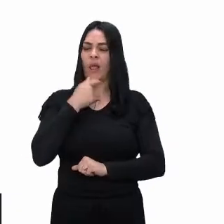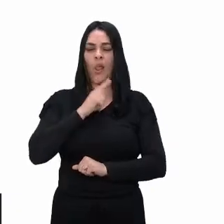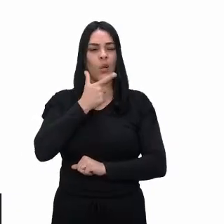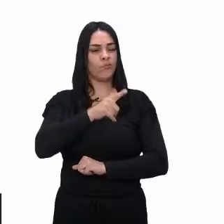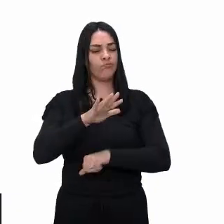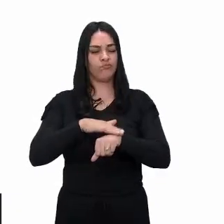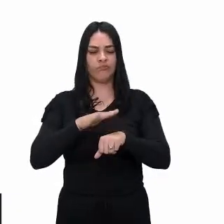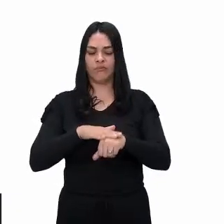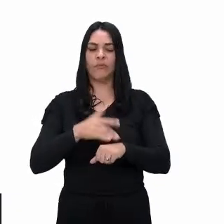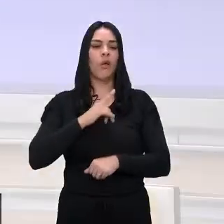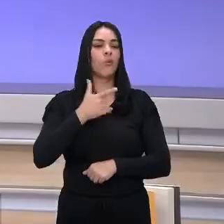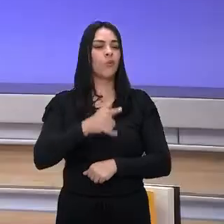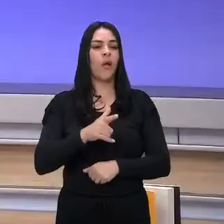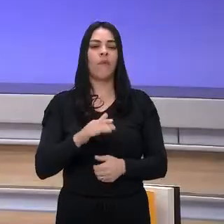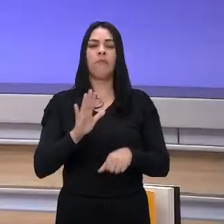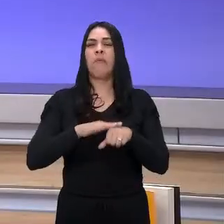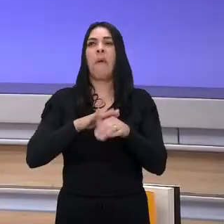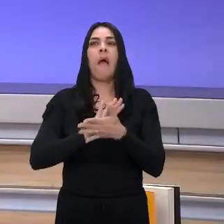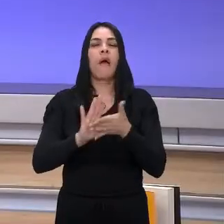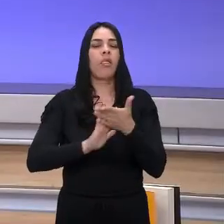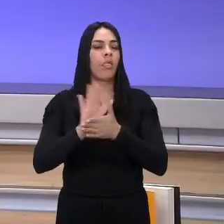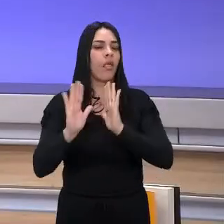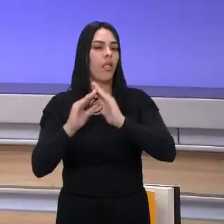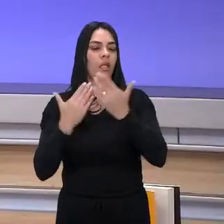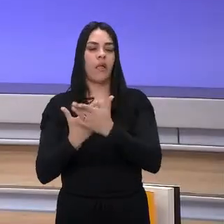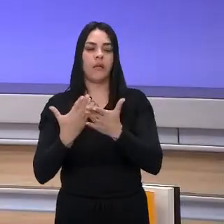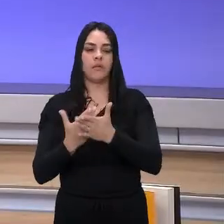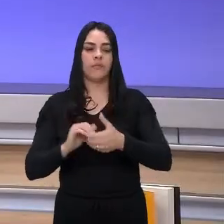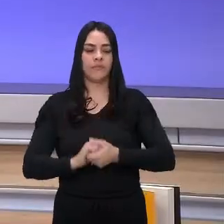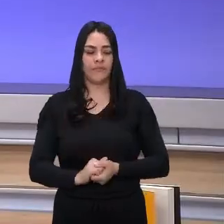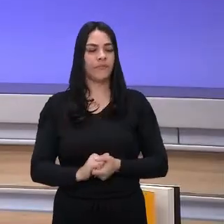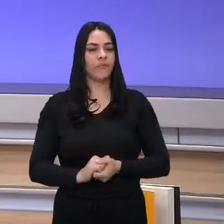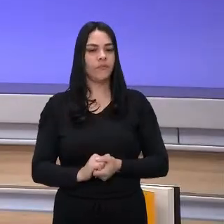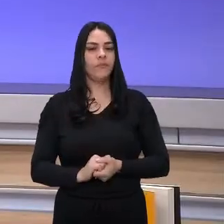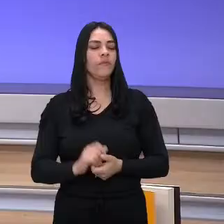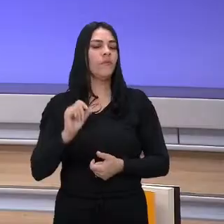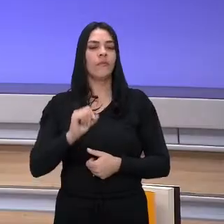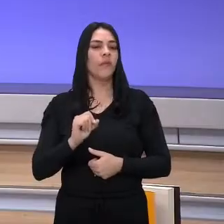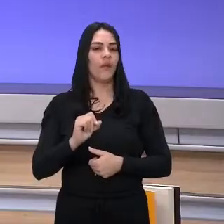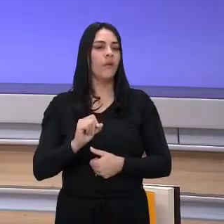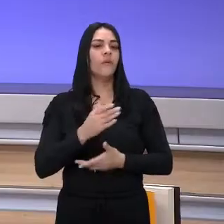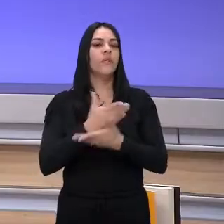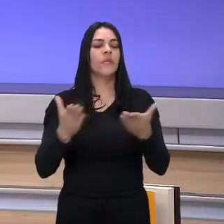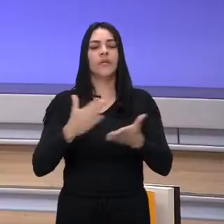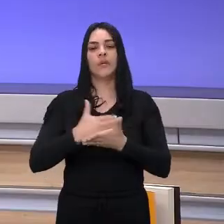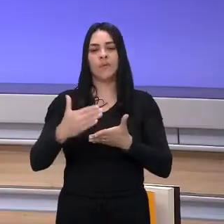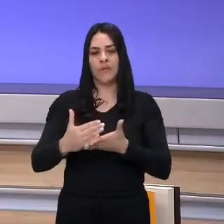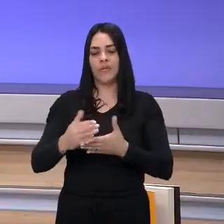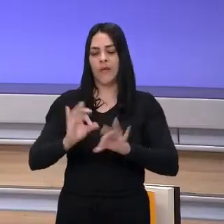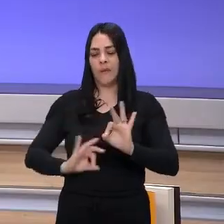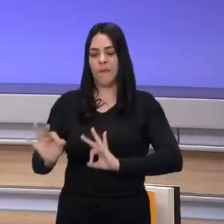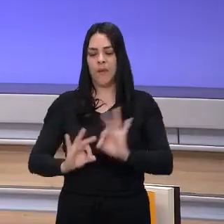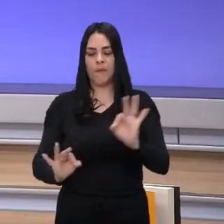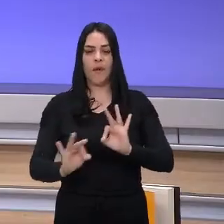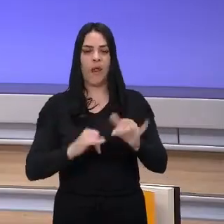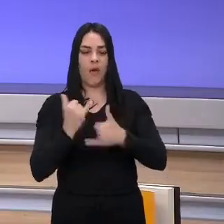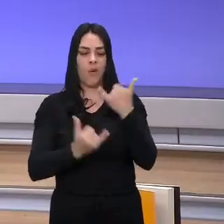nenhuma ação, não executa nada ainda na escola, enfim, que tal hoje você começar a elaborar um